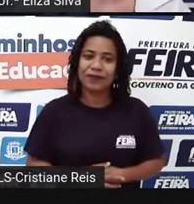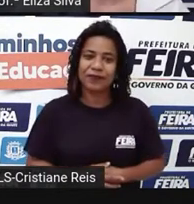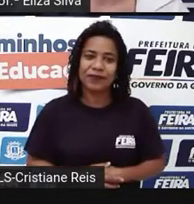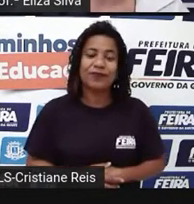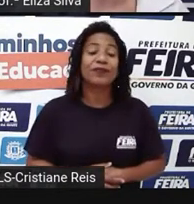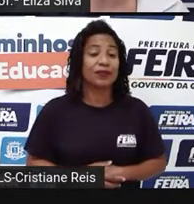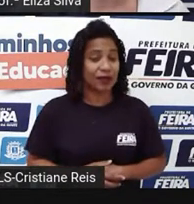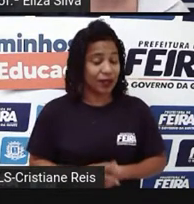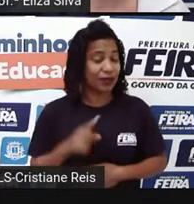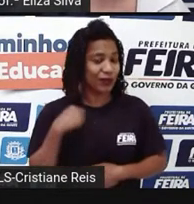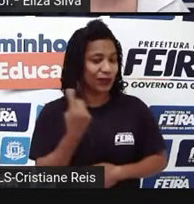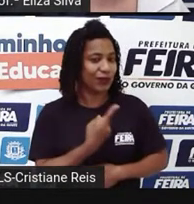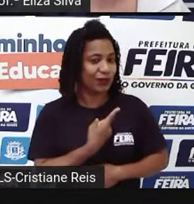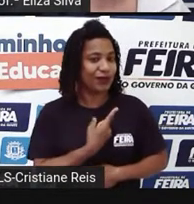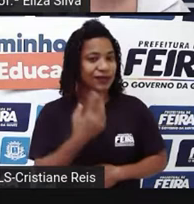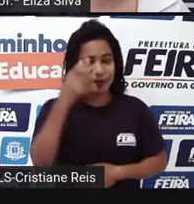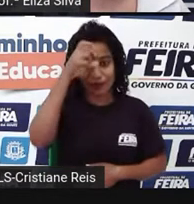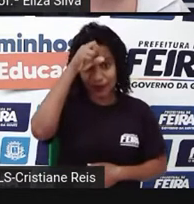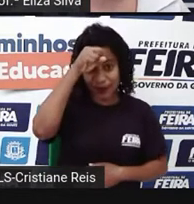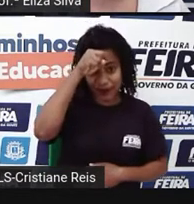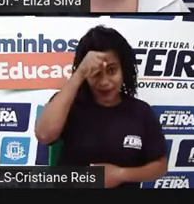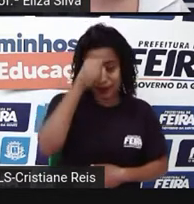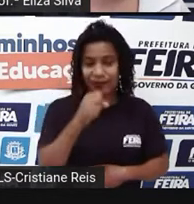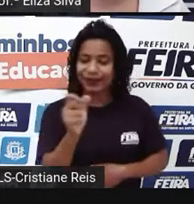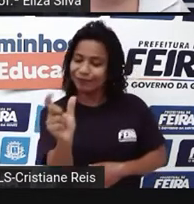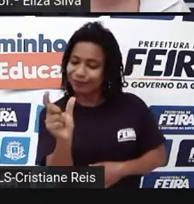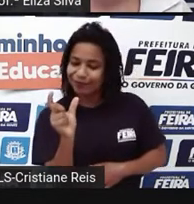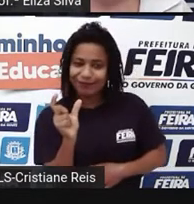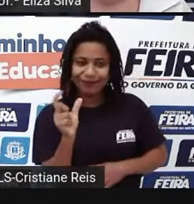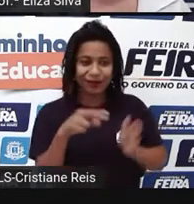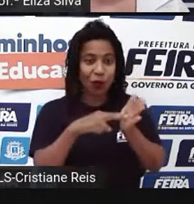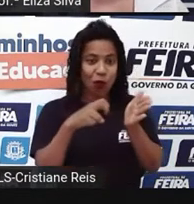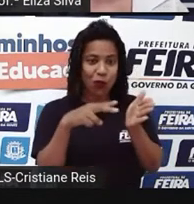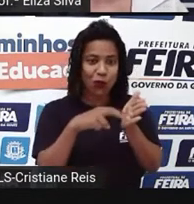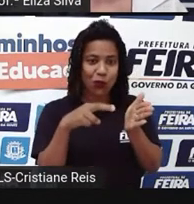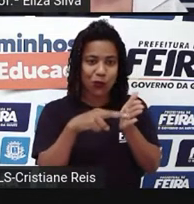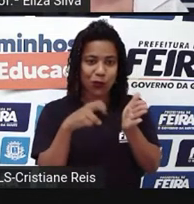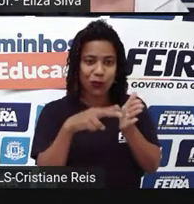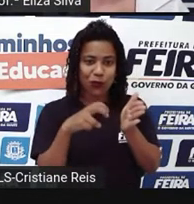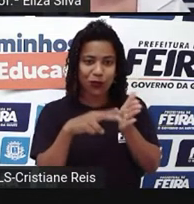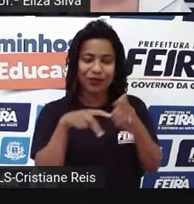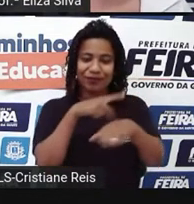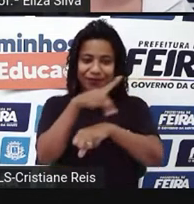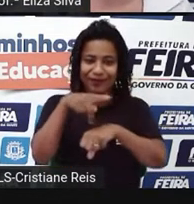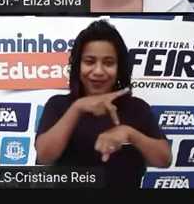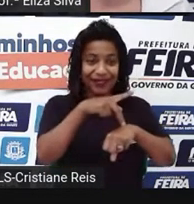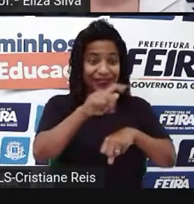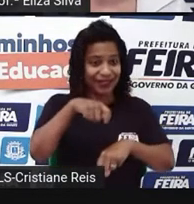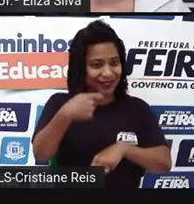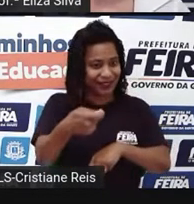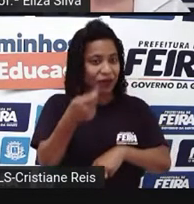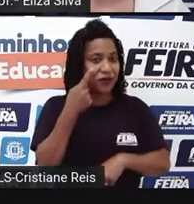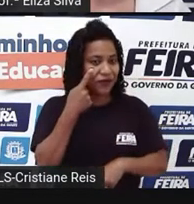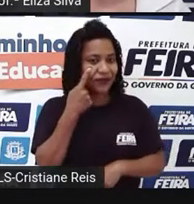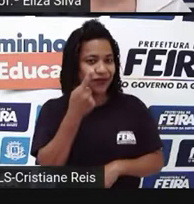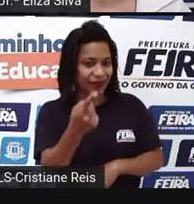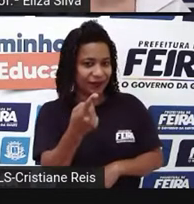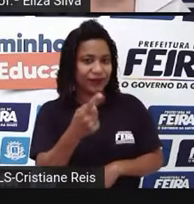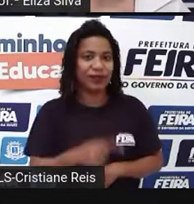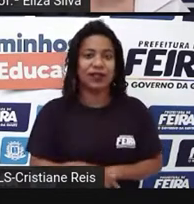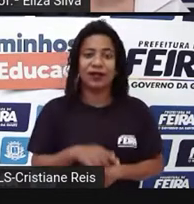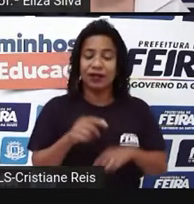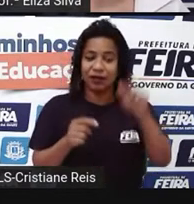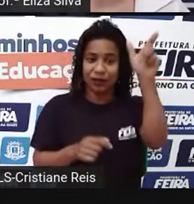gente aprofundar um pouco mais o nosso vocabulário a respeito desse tema. Então, vejamos aqui junto comigo. Deste lado,